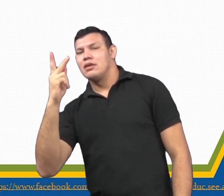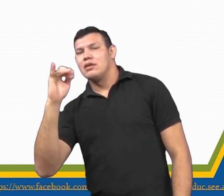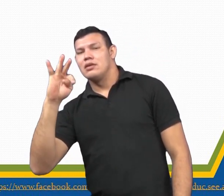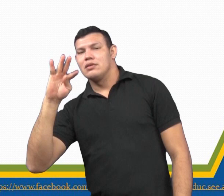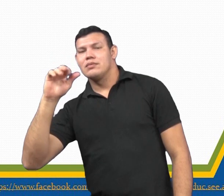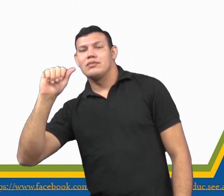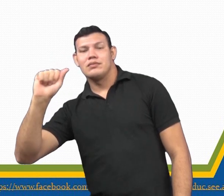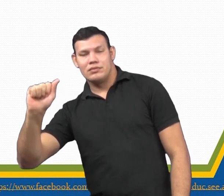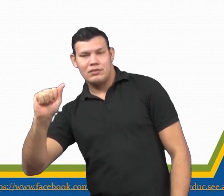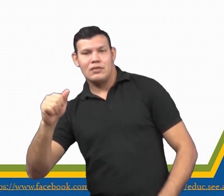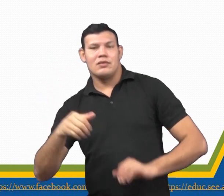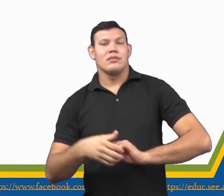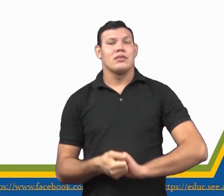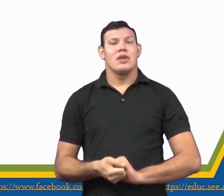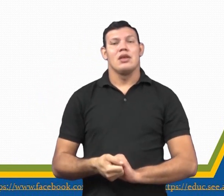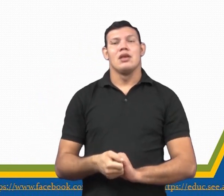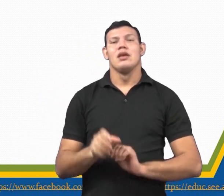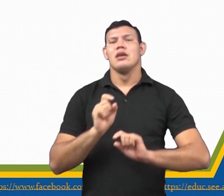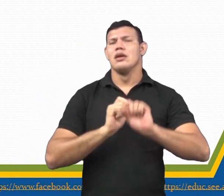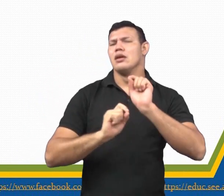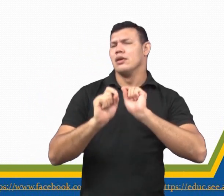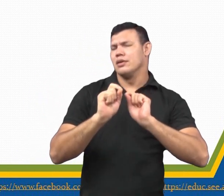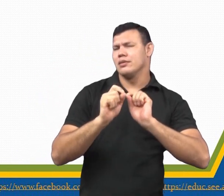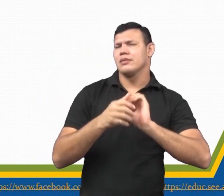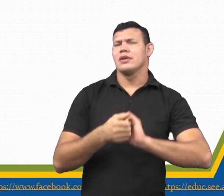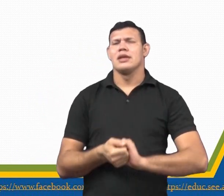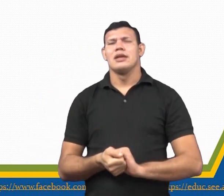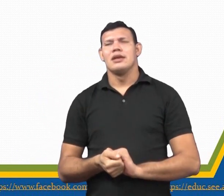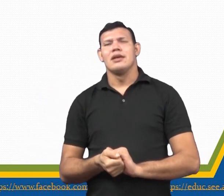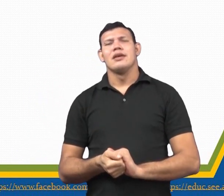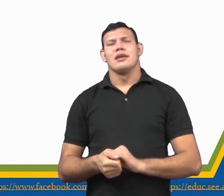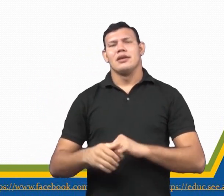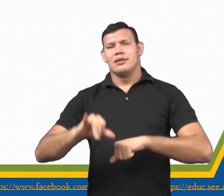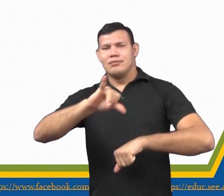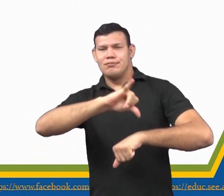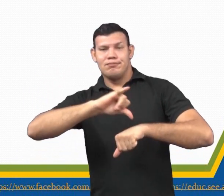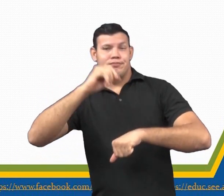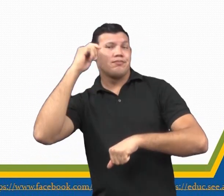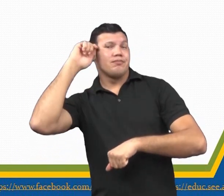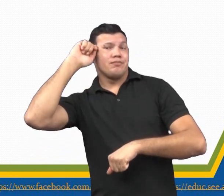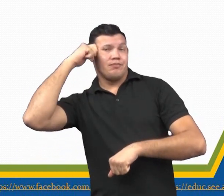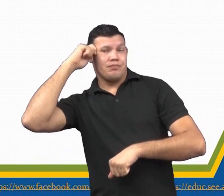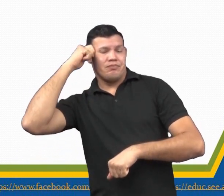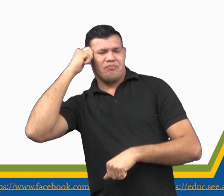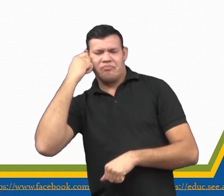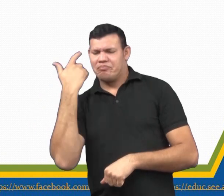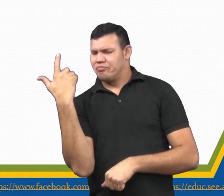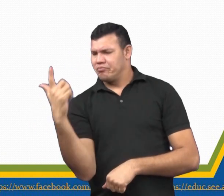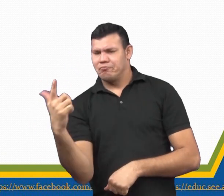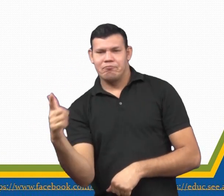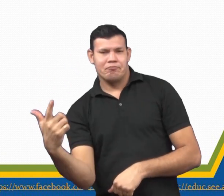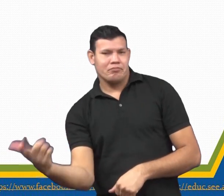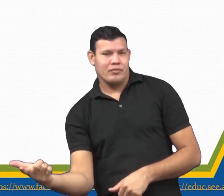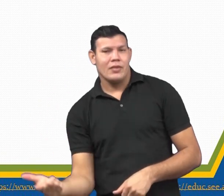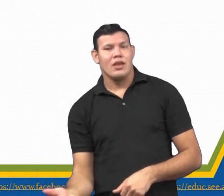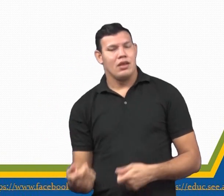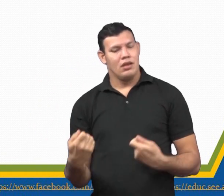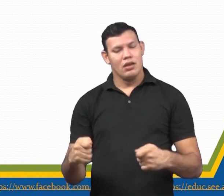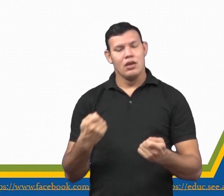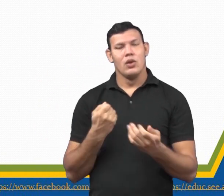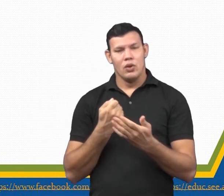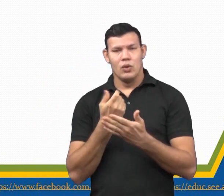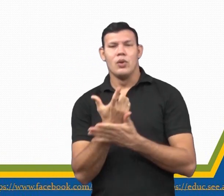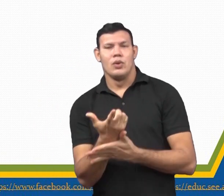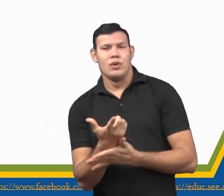das reservas mundiais, mas por outro lado, o petróleo ela é carente, ela precisa importar. E o